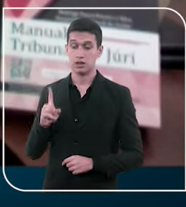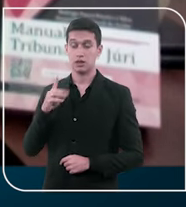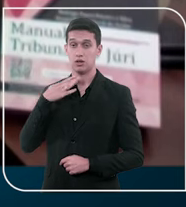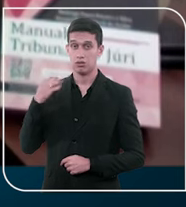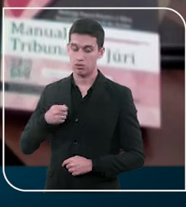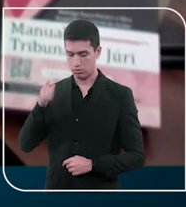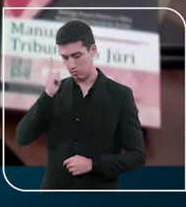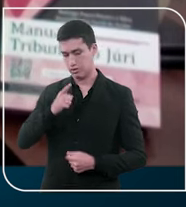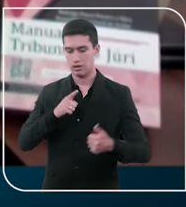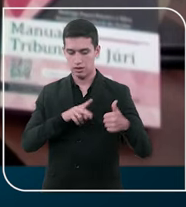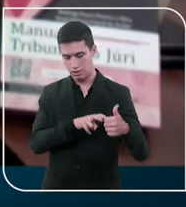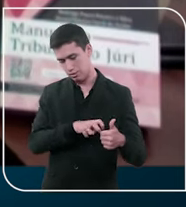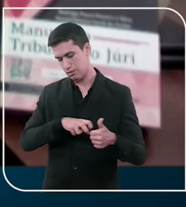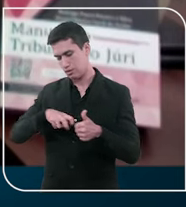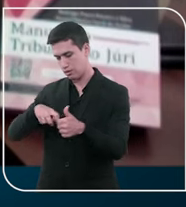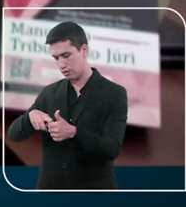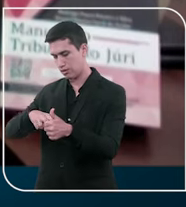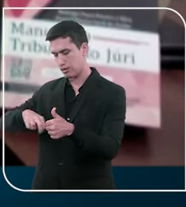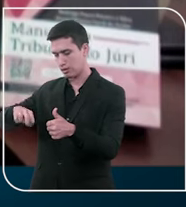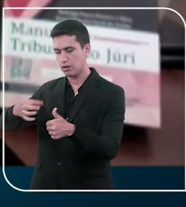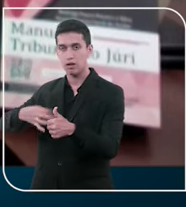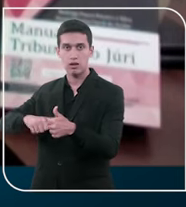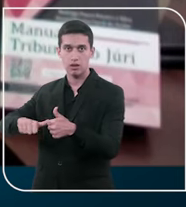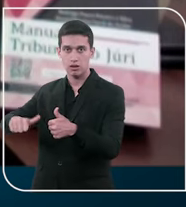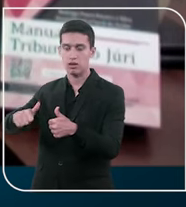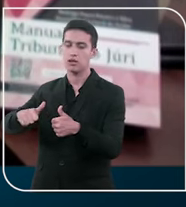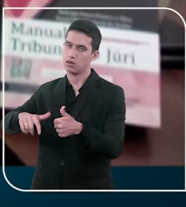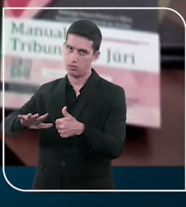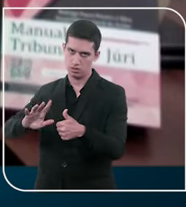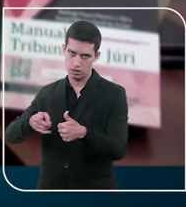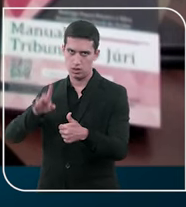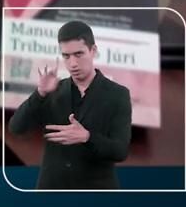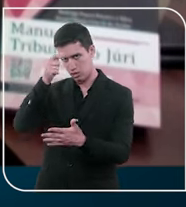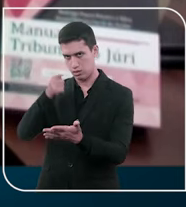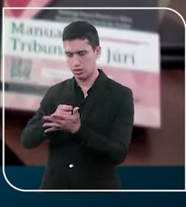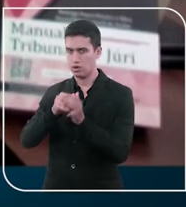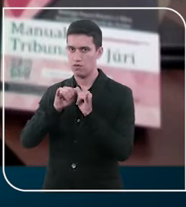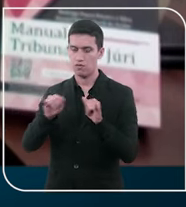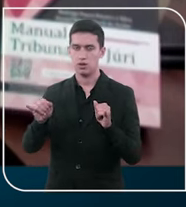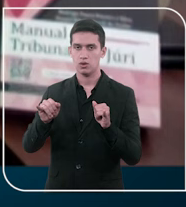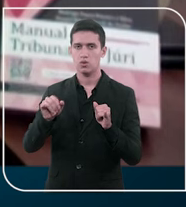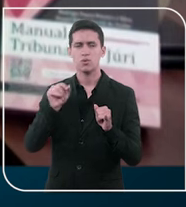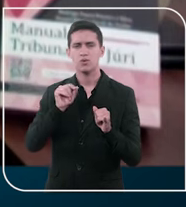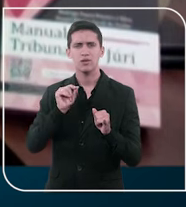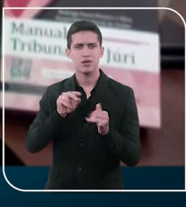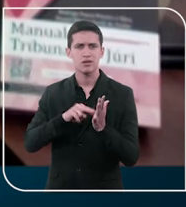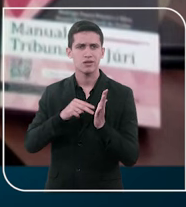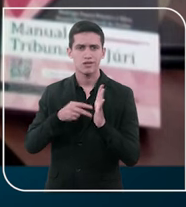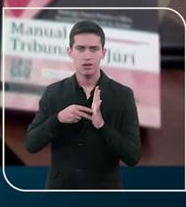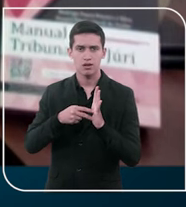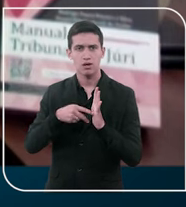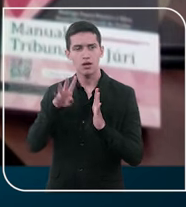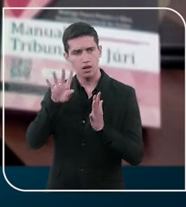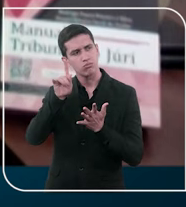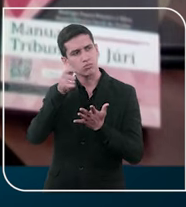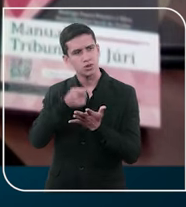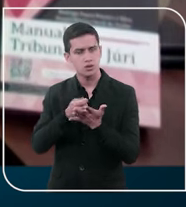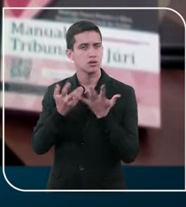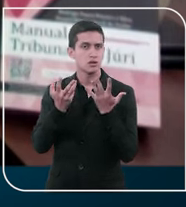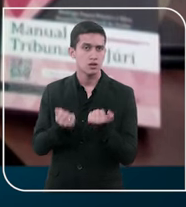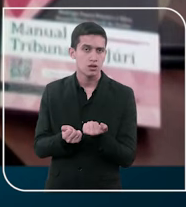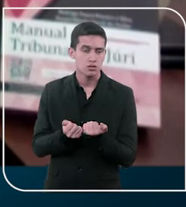júri popular, é aquilo que nós chamamos de decisão de pronúncia. A decisão de pronúncia nada mais é do que uma decisão